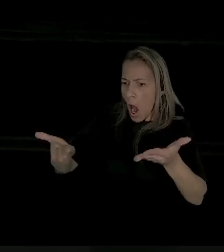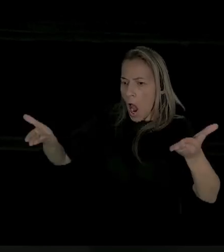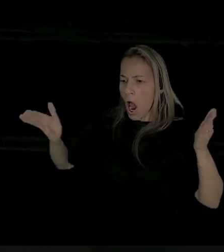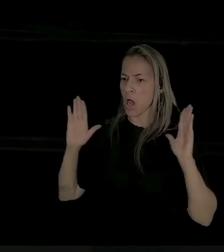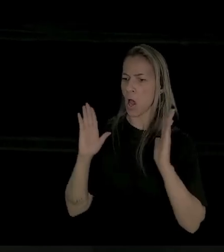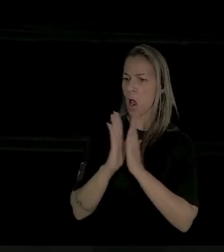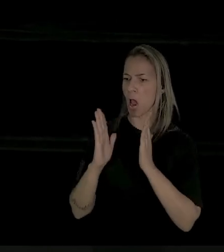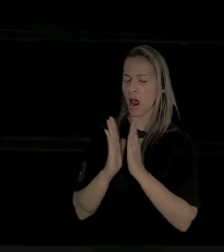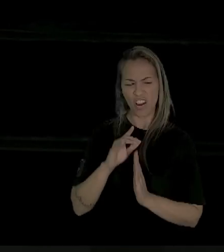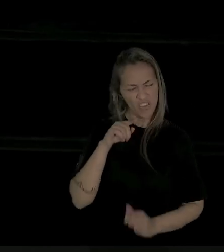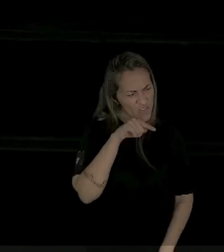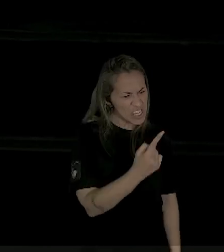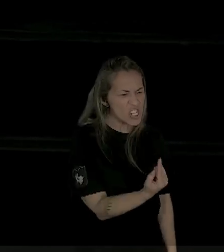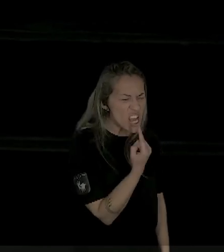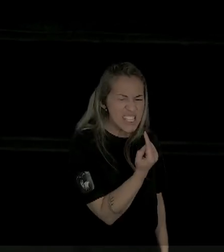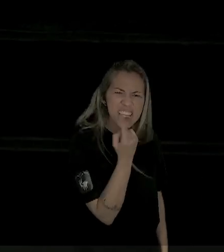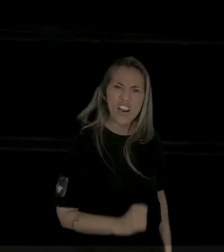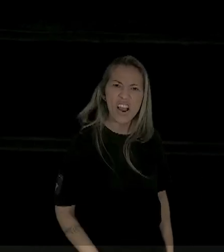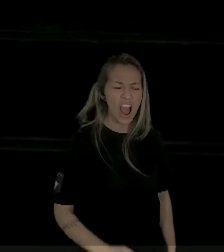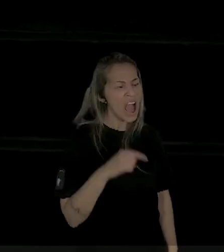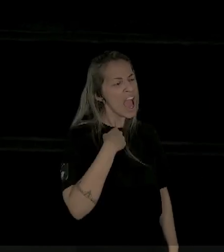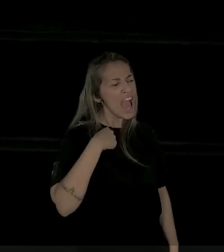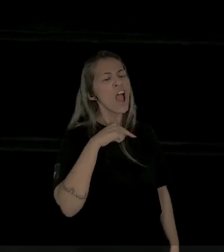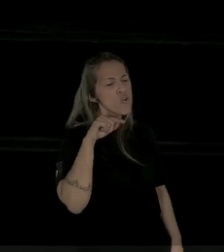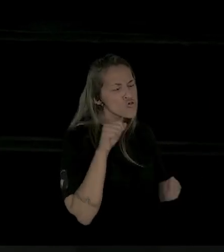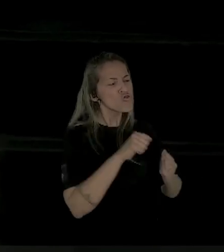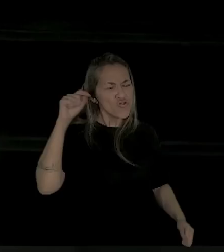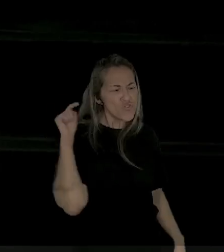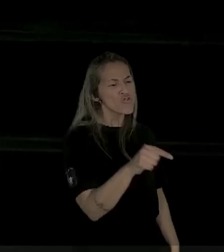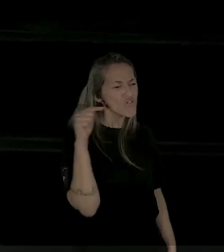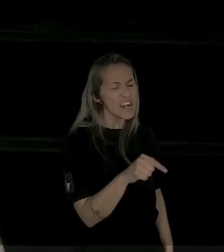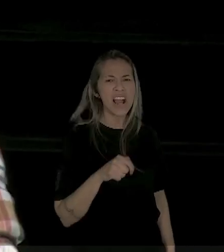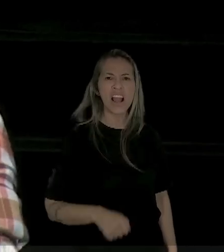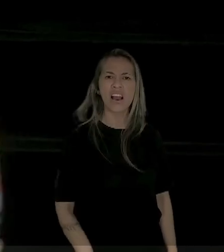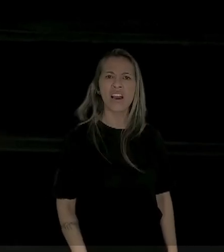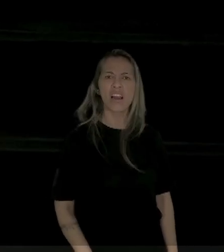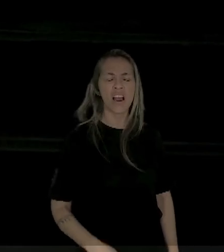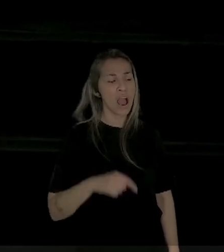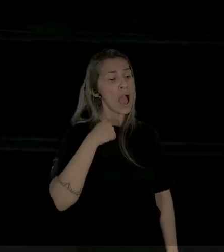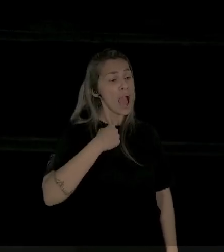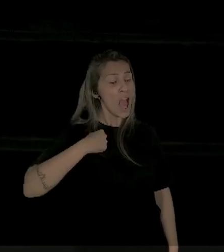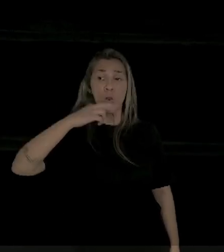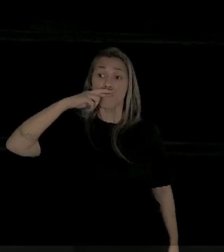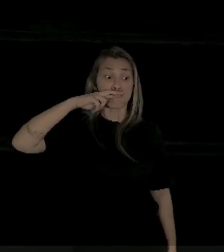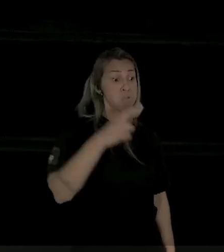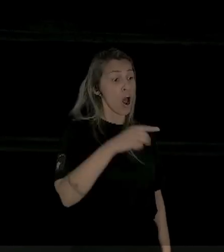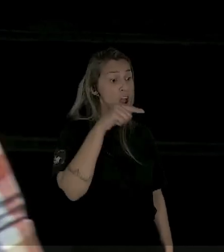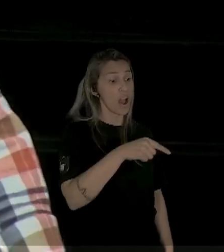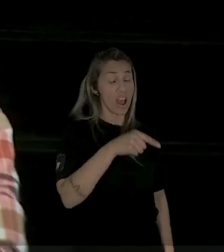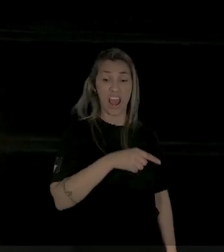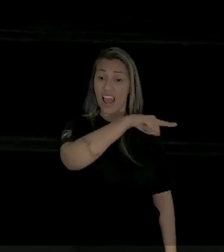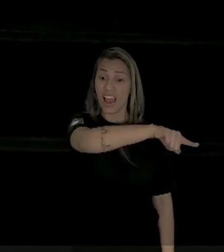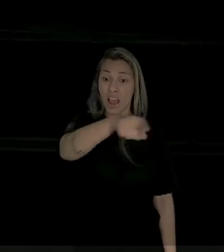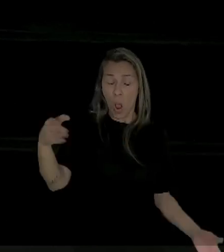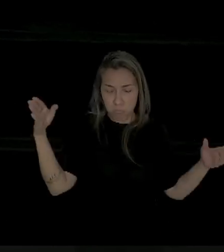você estava sozinho? Quem estava lá com você? Quem respondeu tua oração e humilhou uma